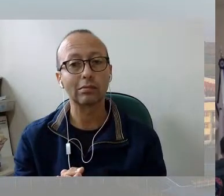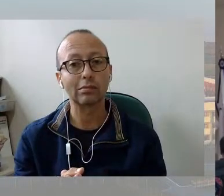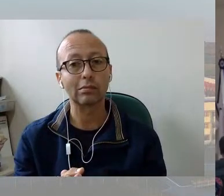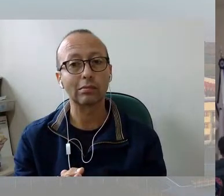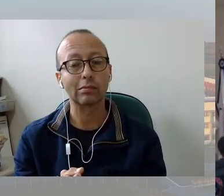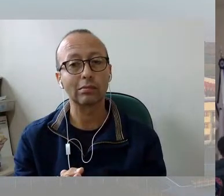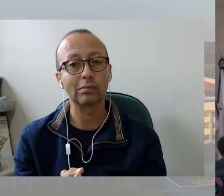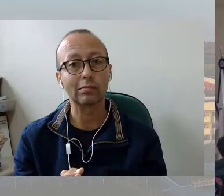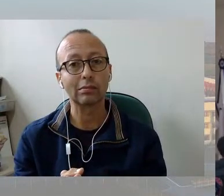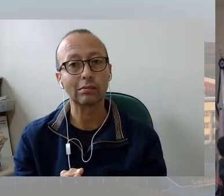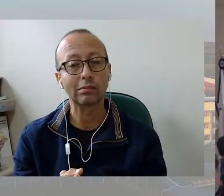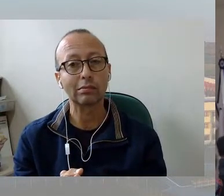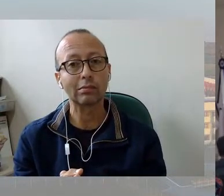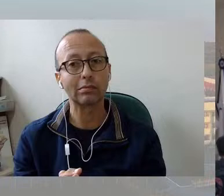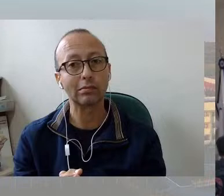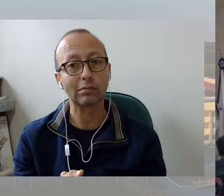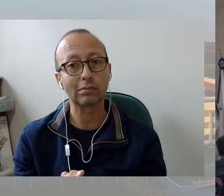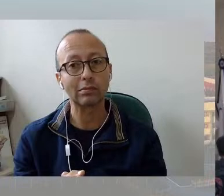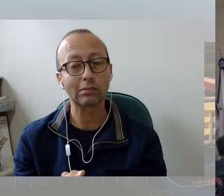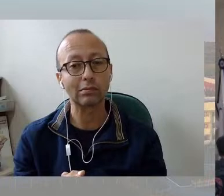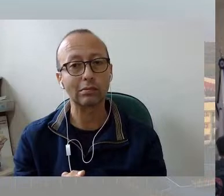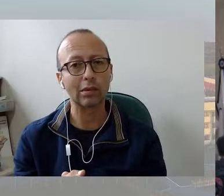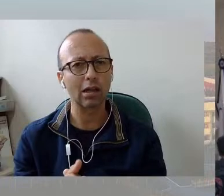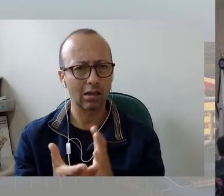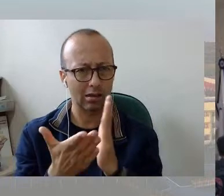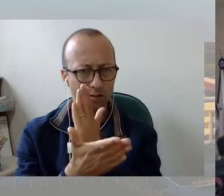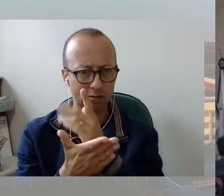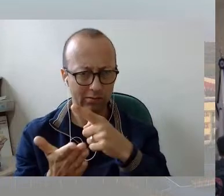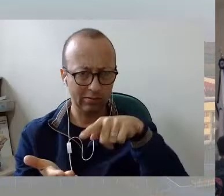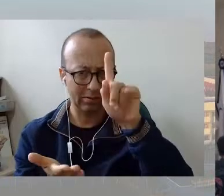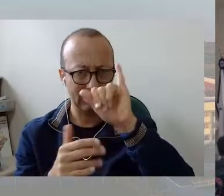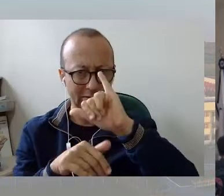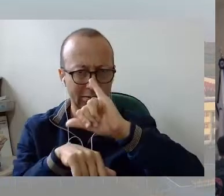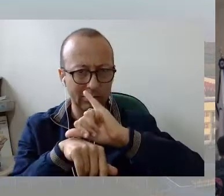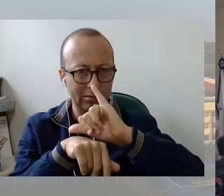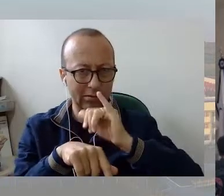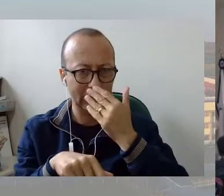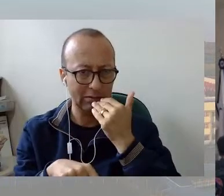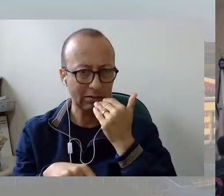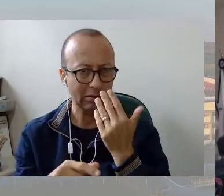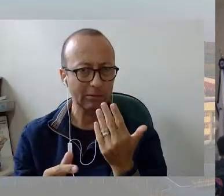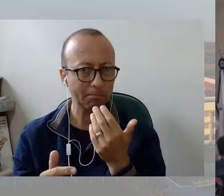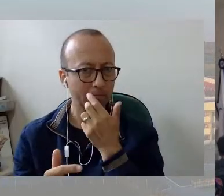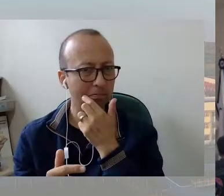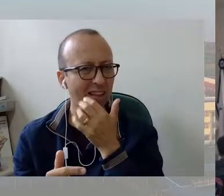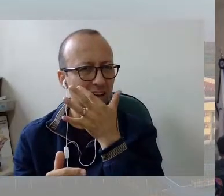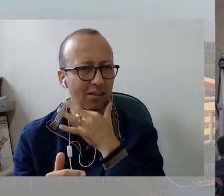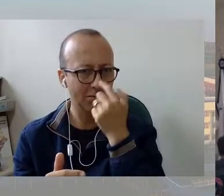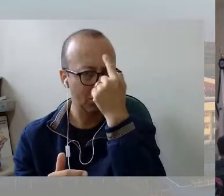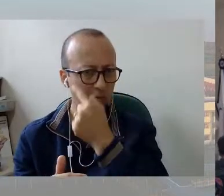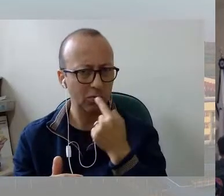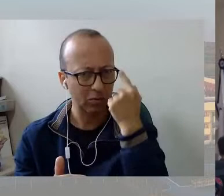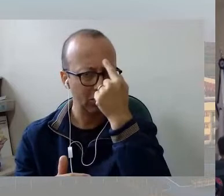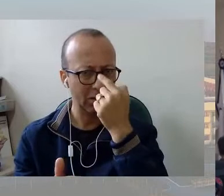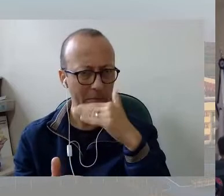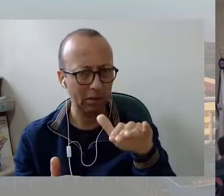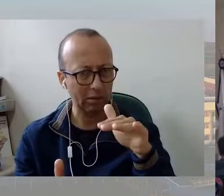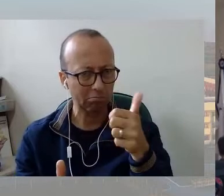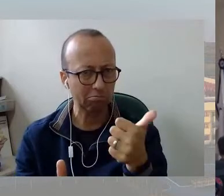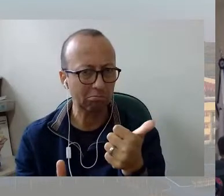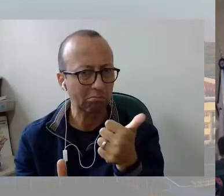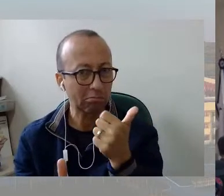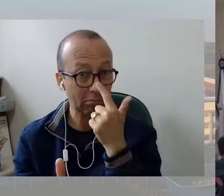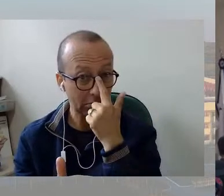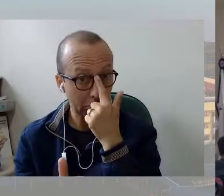eu não sei, tem uns que vão, devem ir na cidade, né, almoçar, então a gente tem que, pelo menos, acho que uma hora e meia, né? A gente tem que deixar